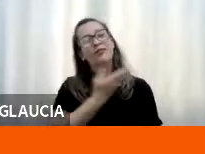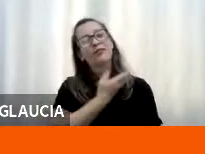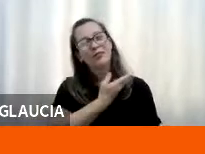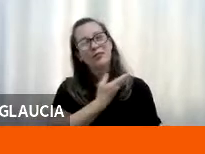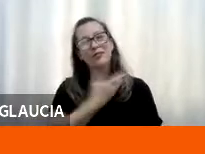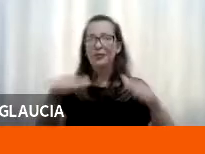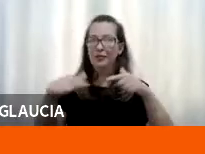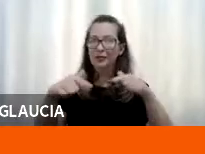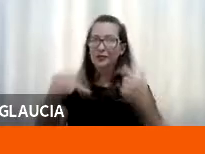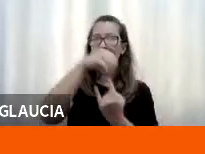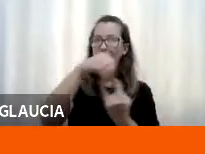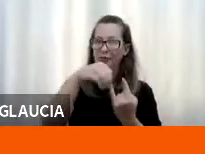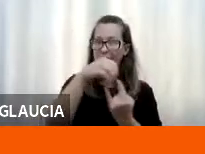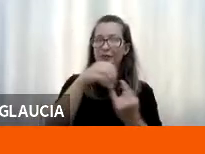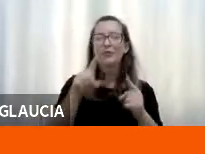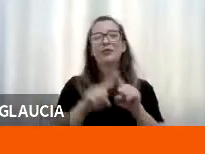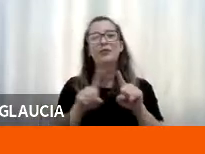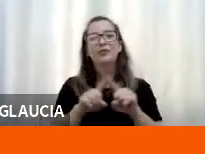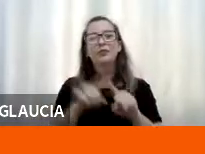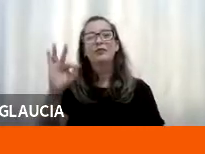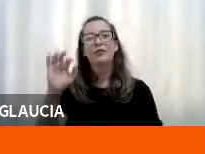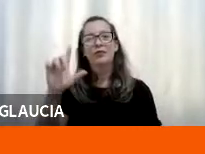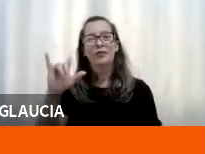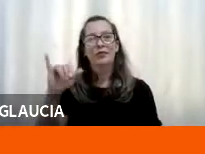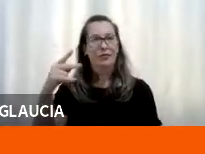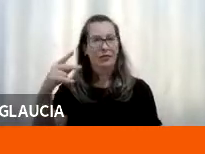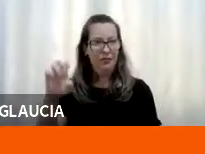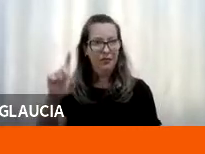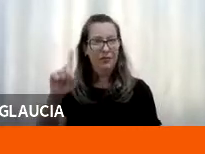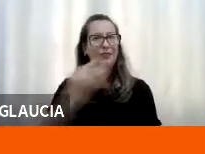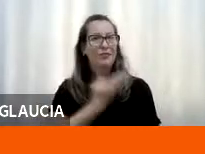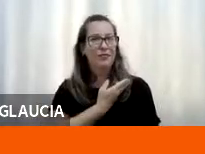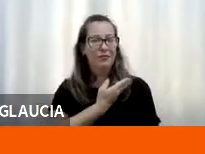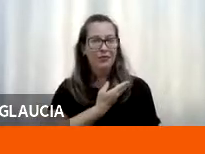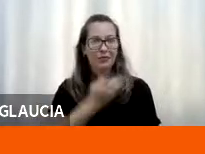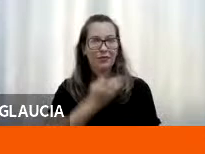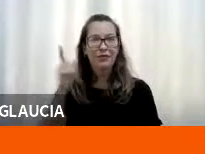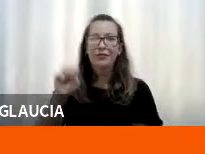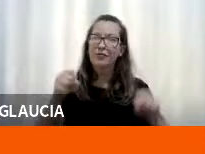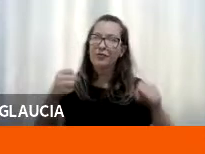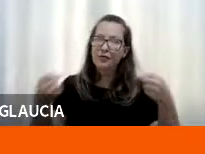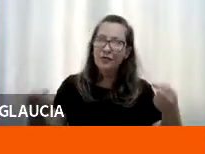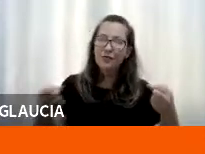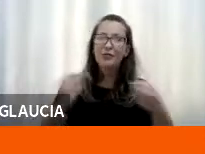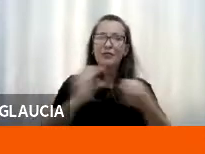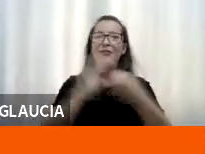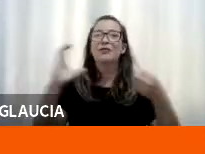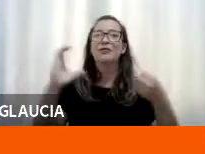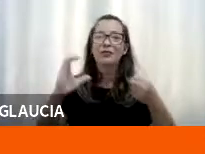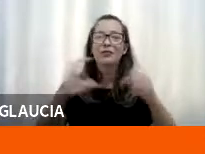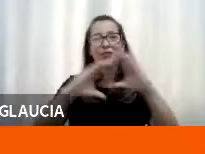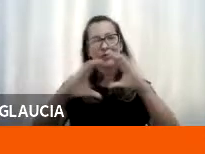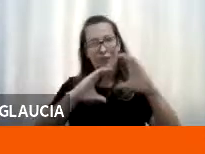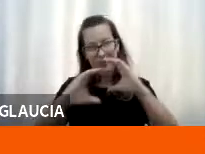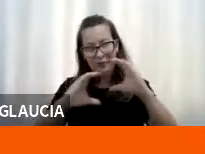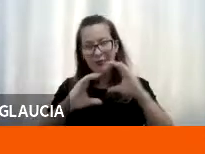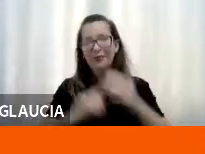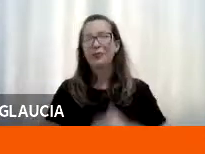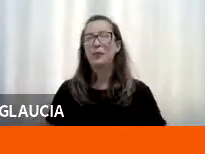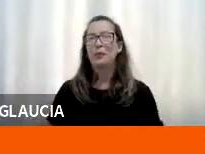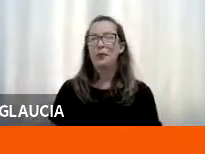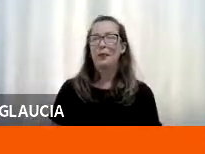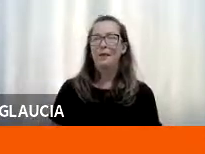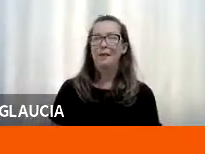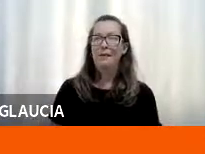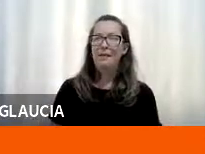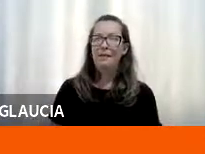na Fiocruz, e o Felipe Calheiros, companheiro na defesa da democratização da comunicação, né, Felipe?